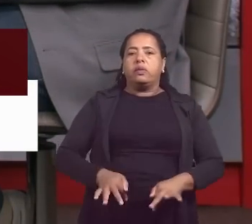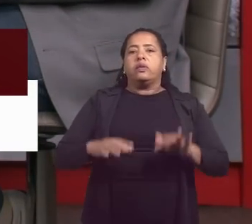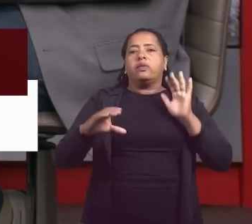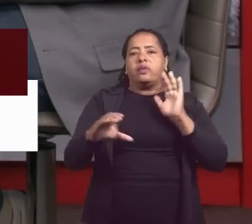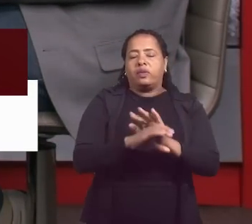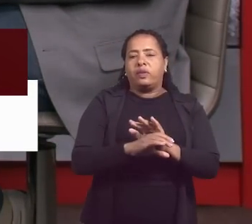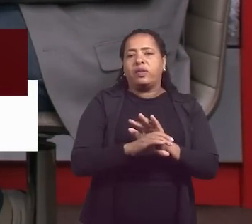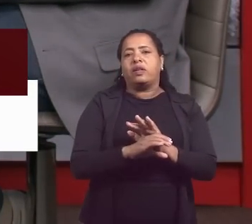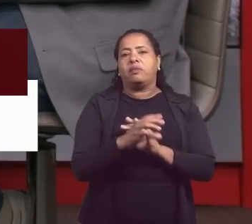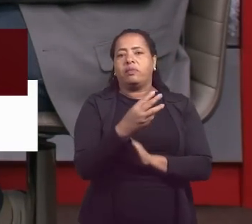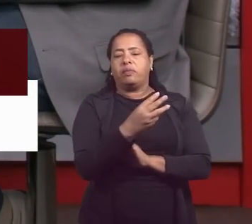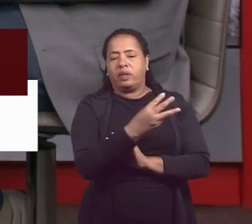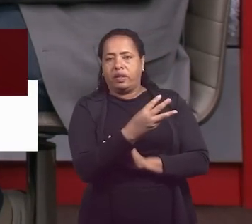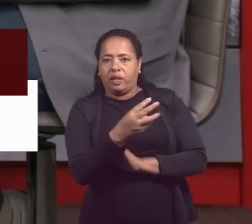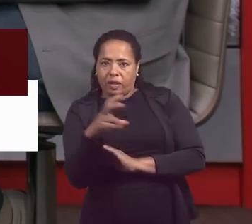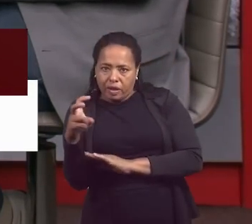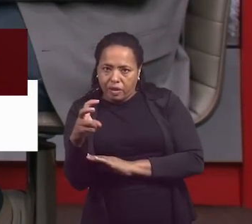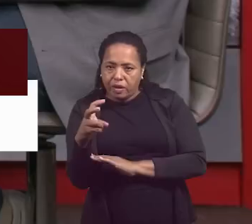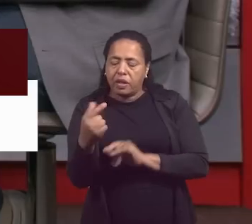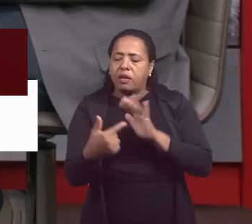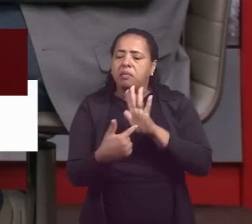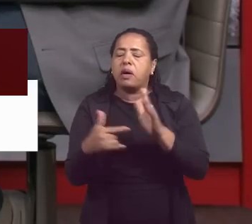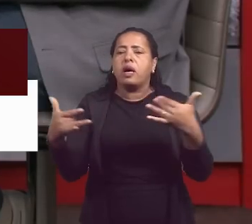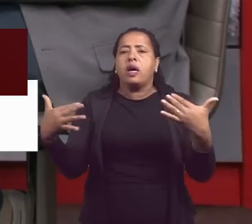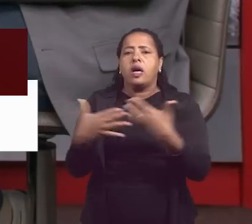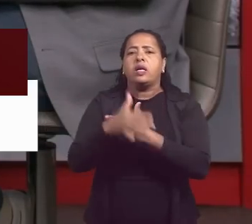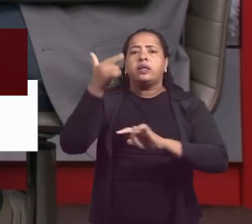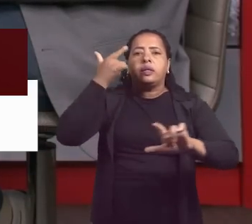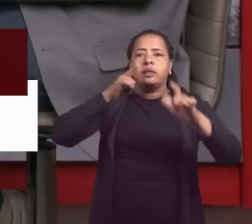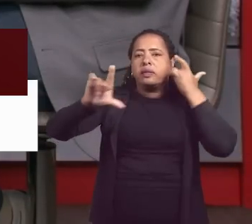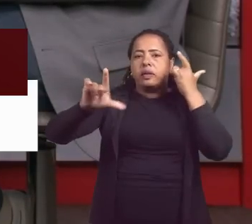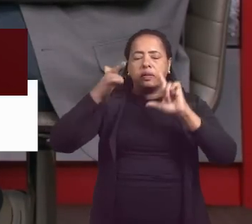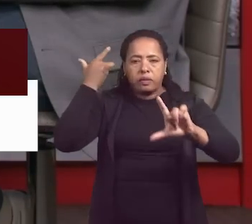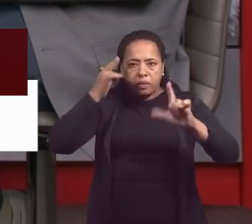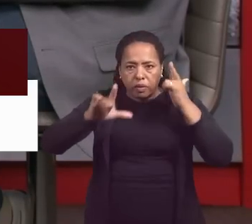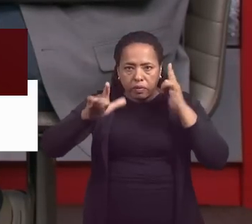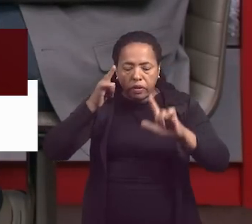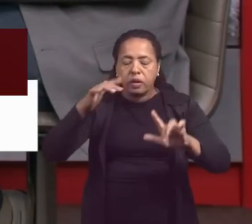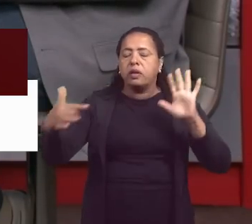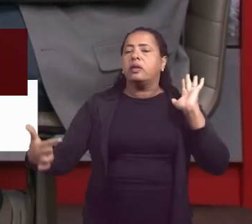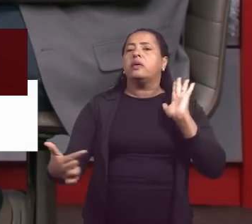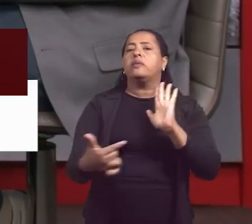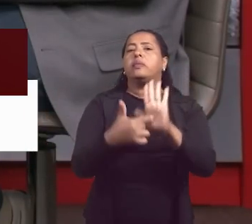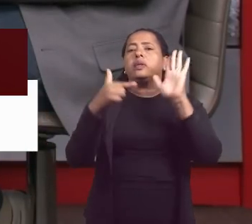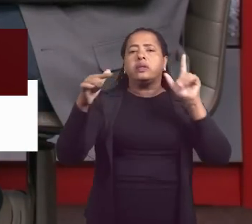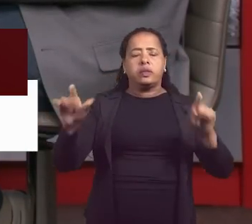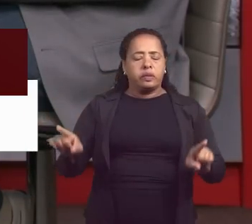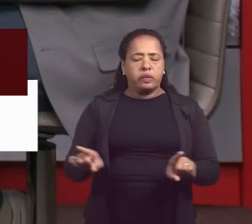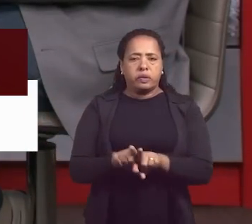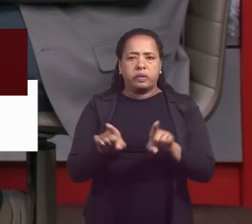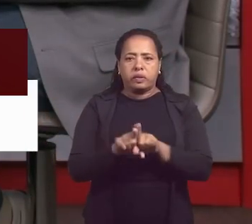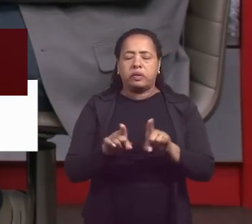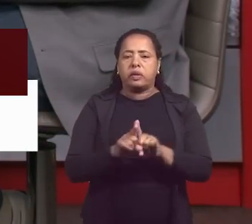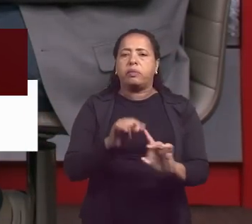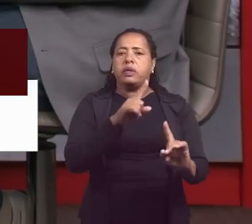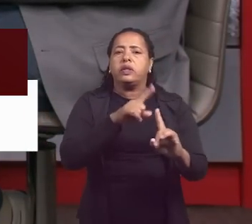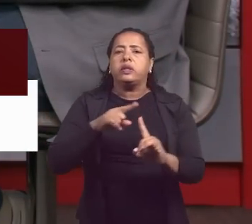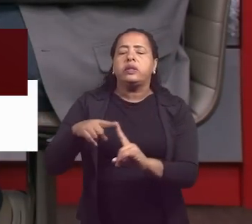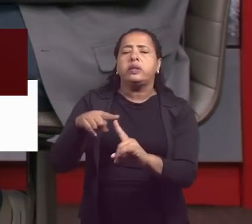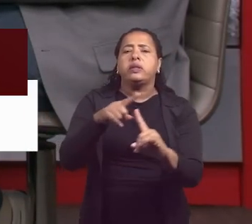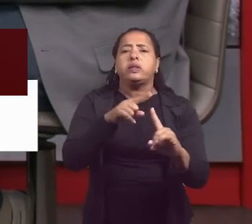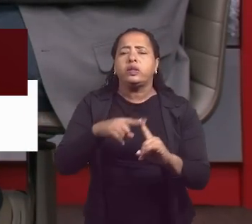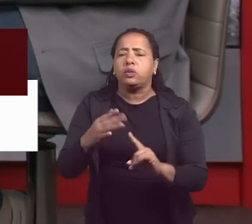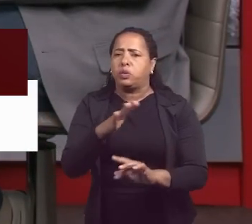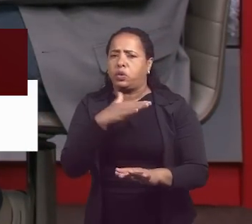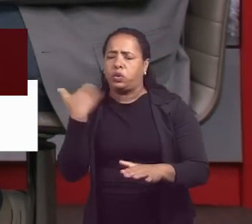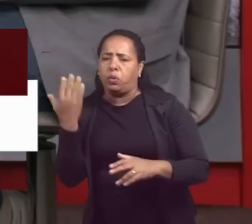35, com o Senhor estabelecendo a cidade dos levitas e aqui estabelecendo o tipo de morte, né?